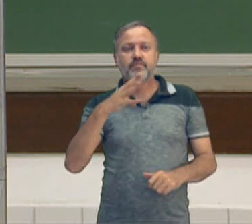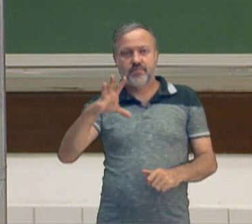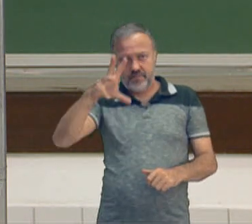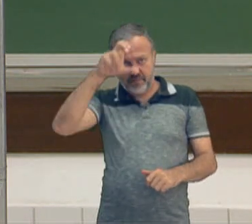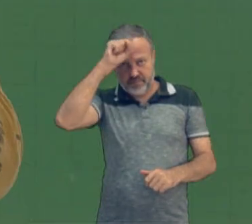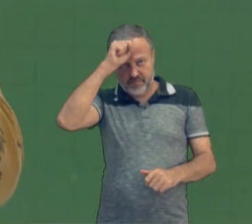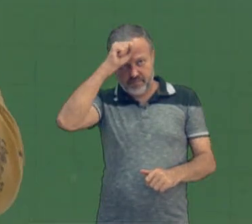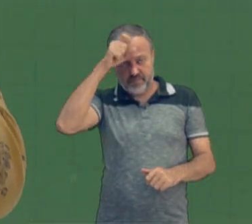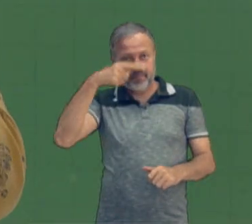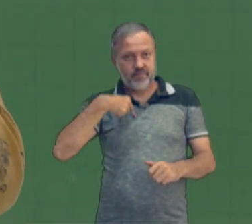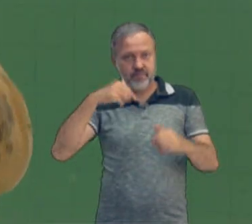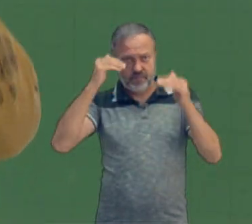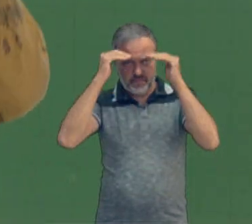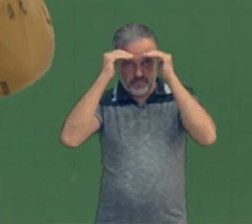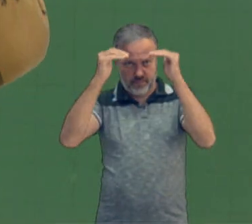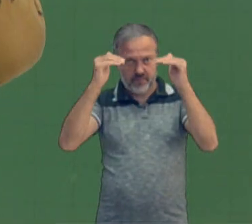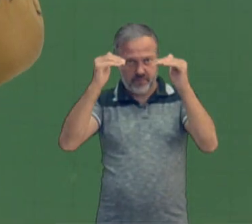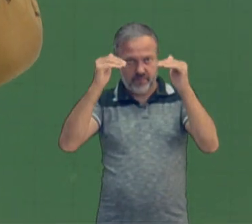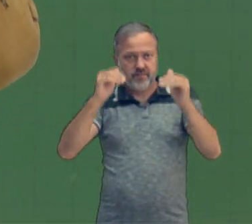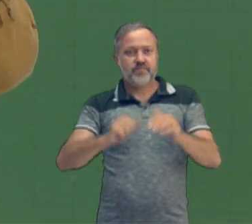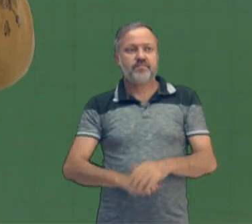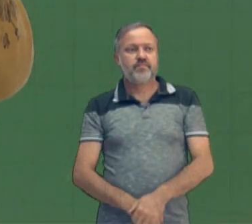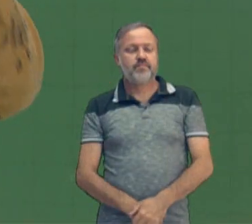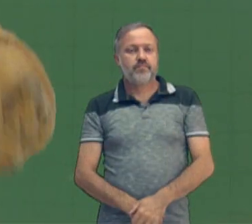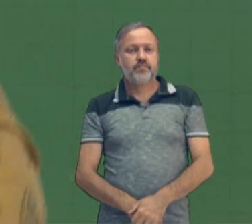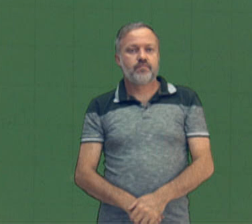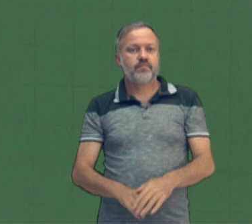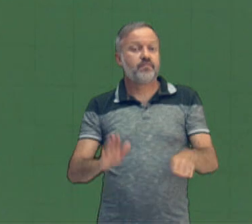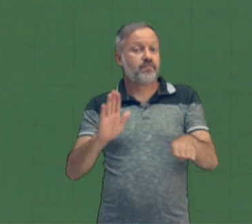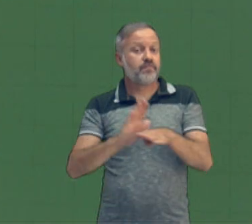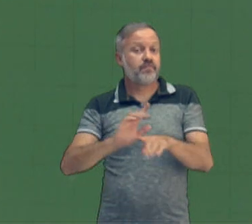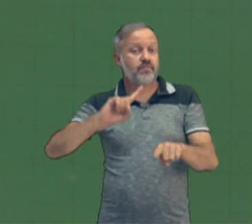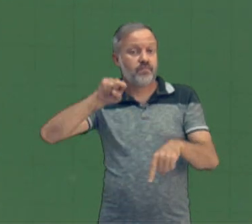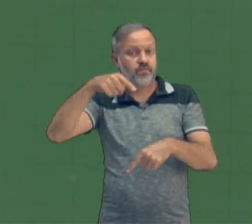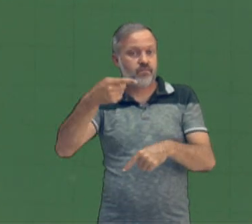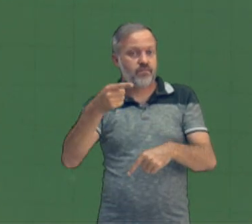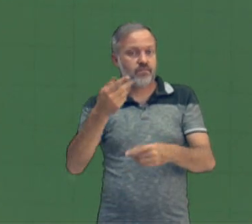aprender para respeitar. Até a próxima